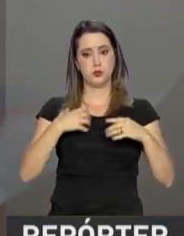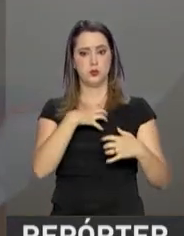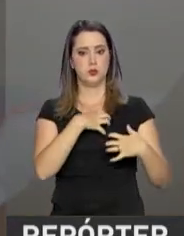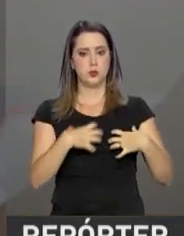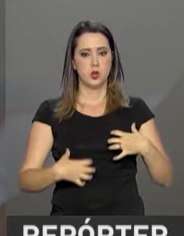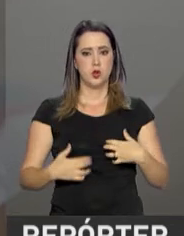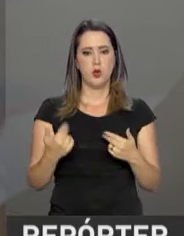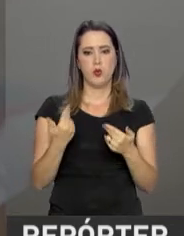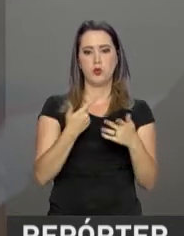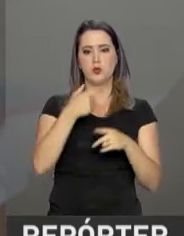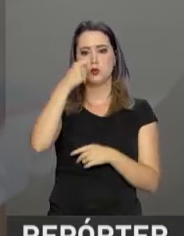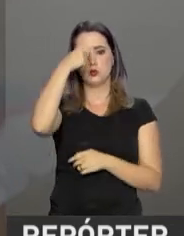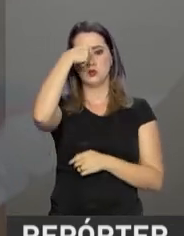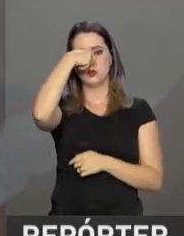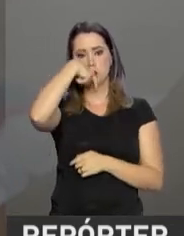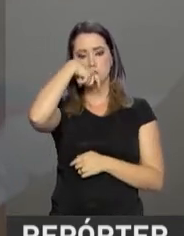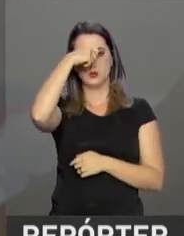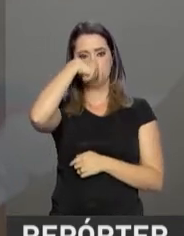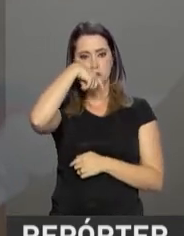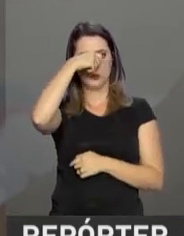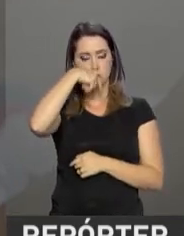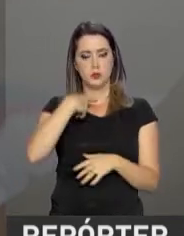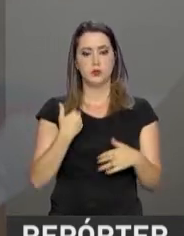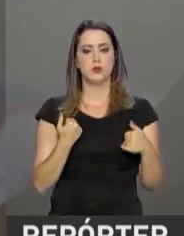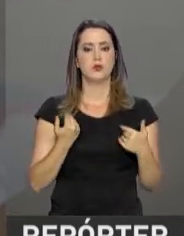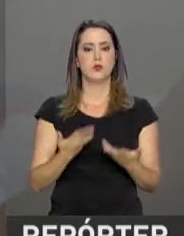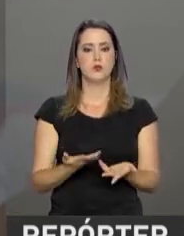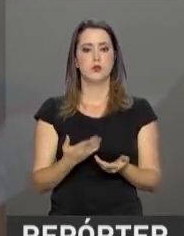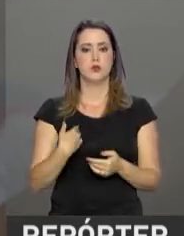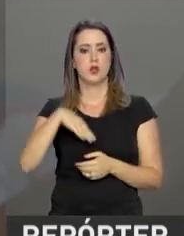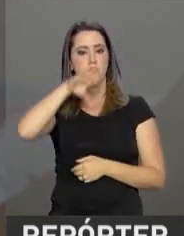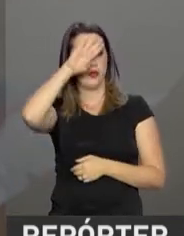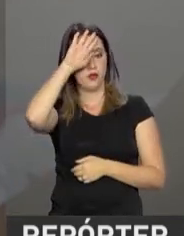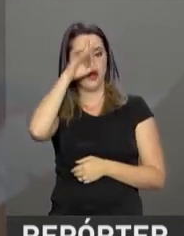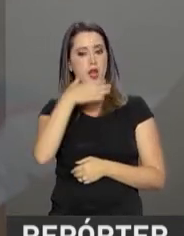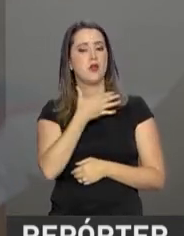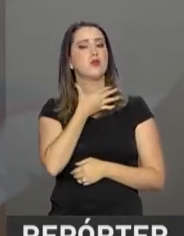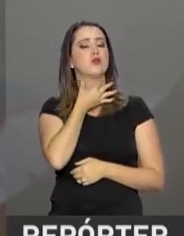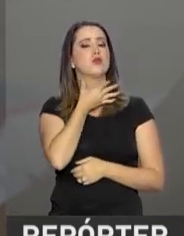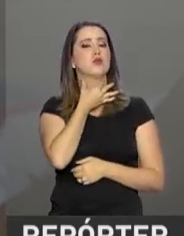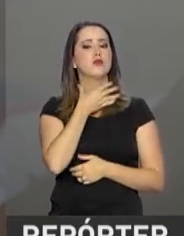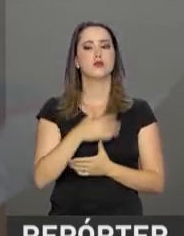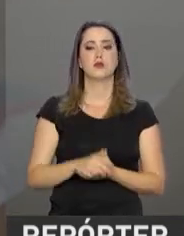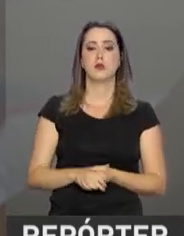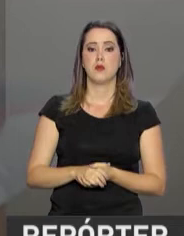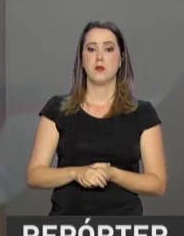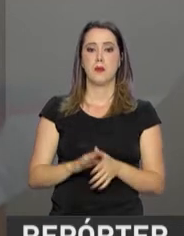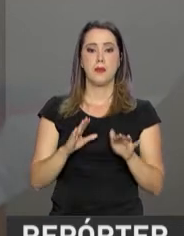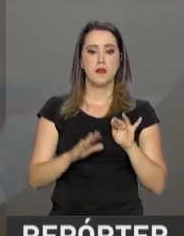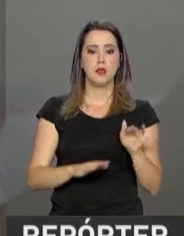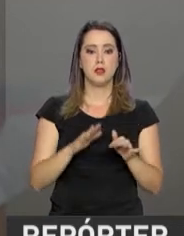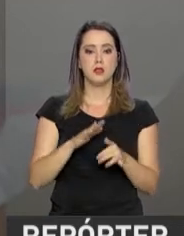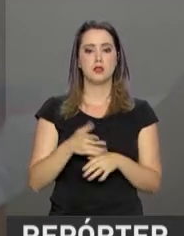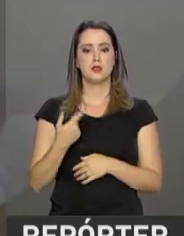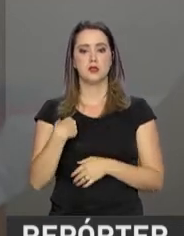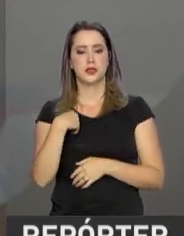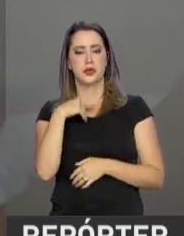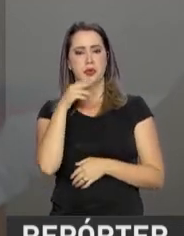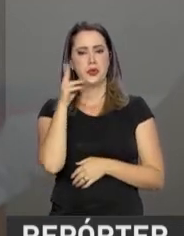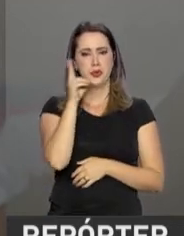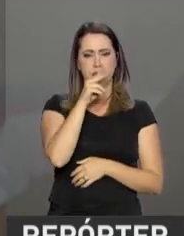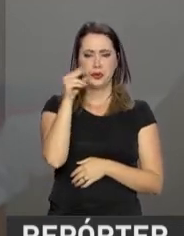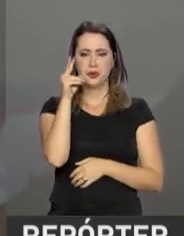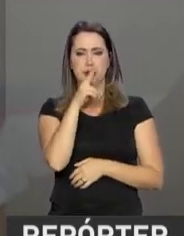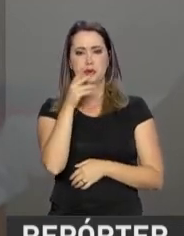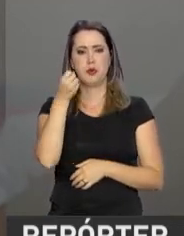são muito semelhantes aos das doenças virais como gripe com febre e dor de garganta em alguns casos o paciente apresenta